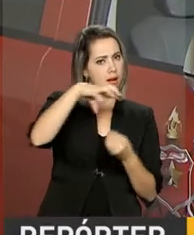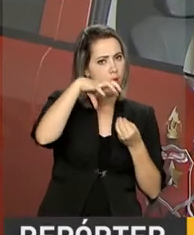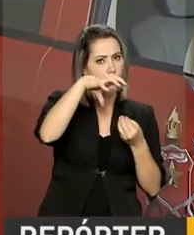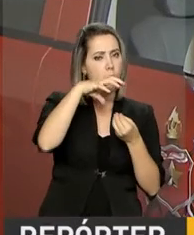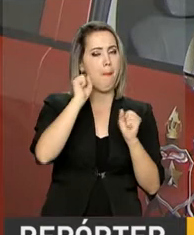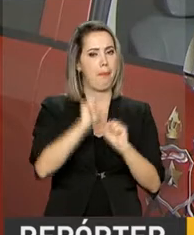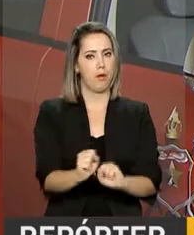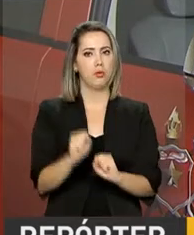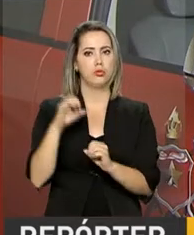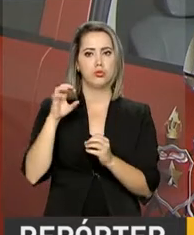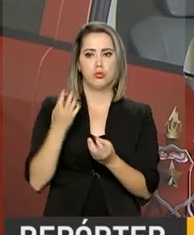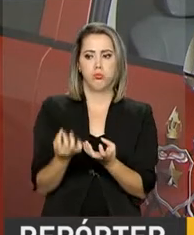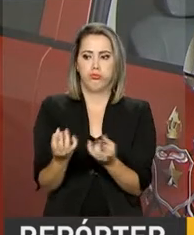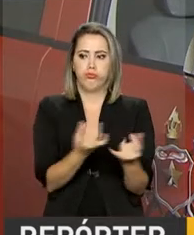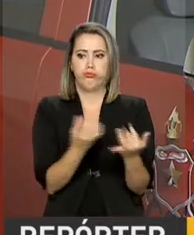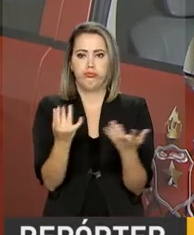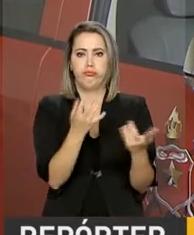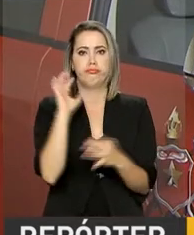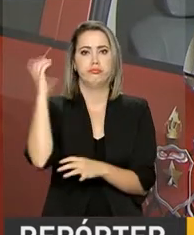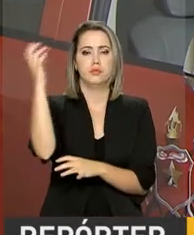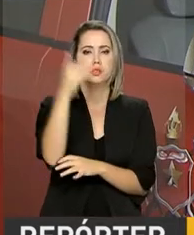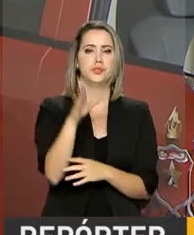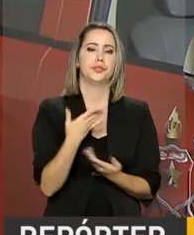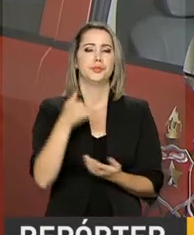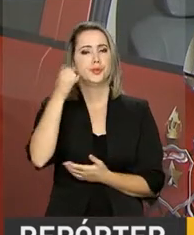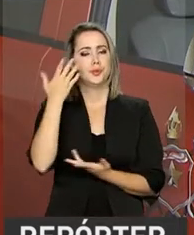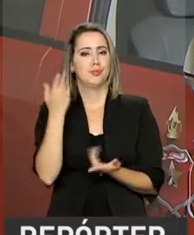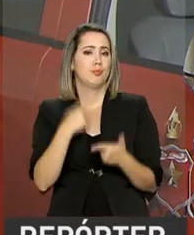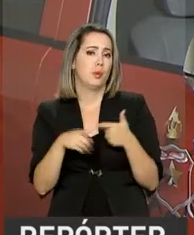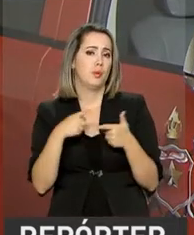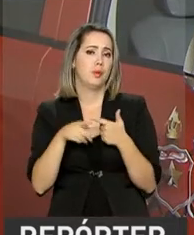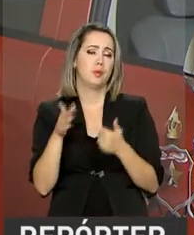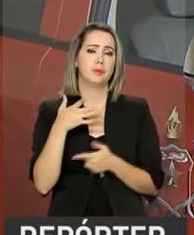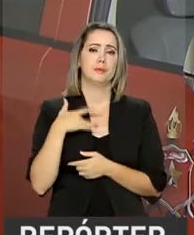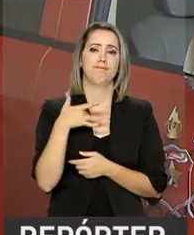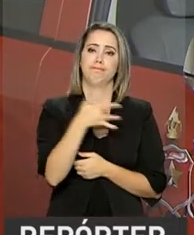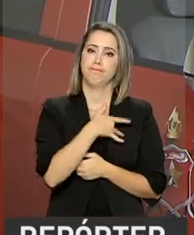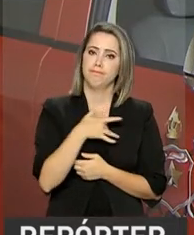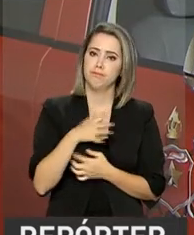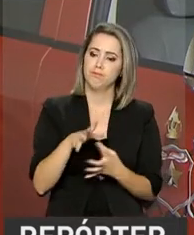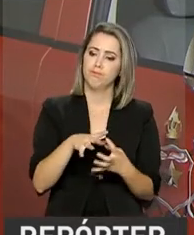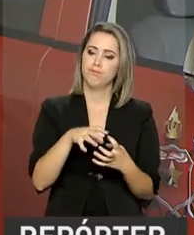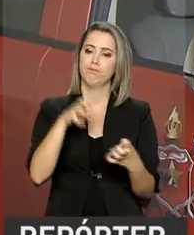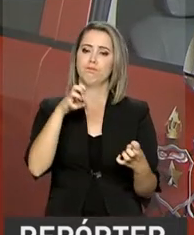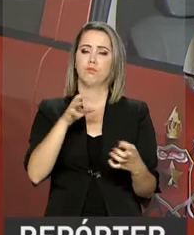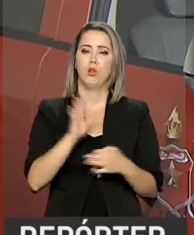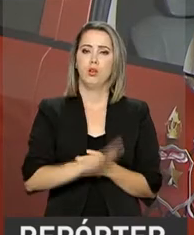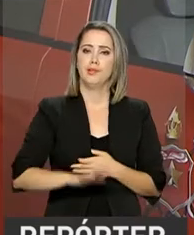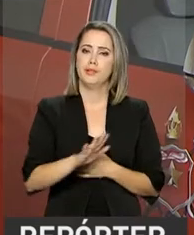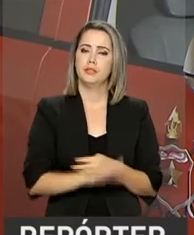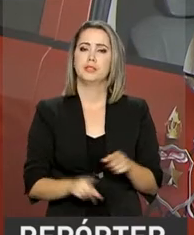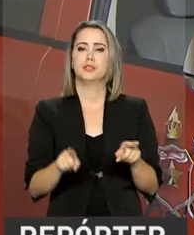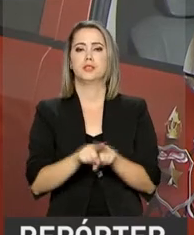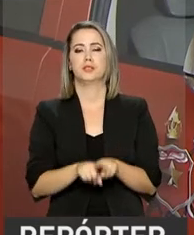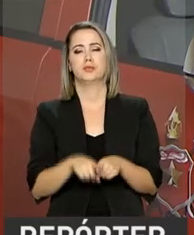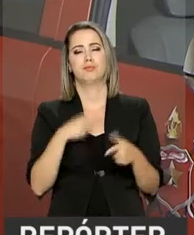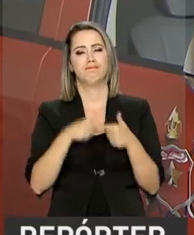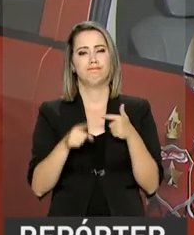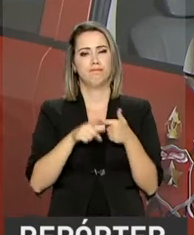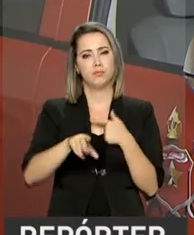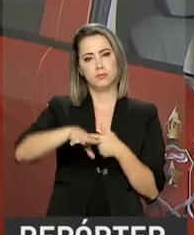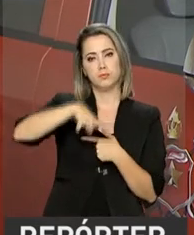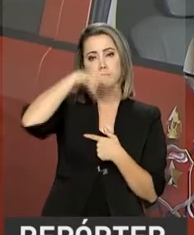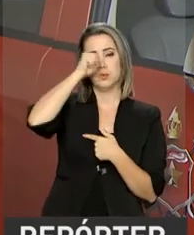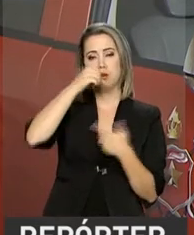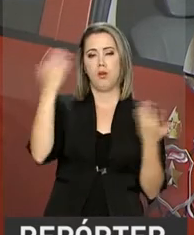que prejudica a saúde, principalmente de crianças e de pessoas mais idosas, com problemas respiratórios. Então é nessa época que os hospitais começam